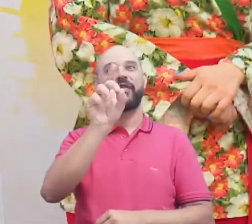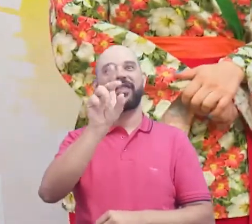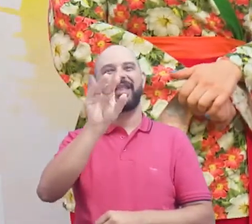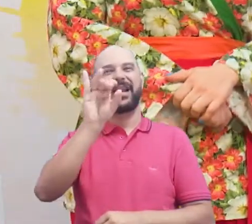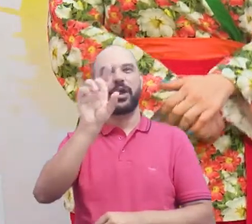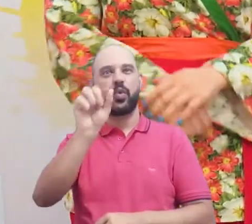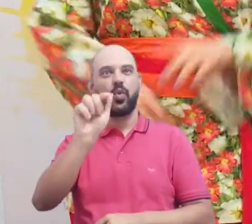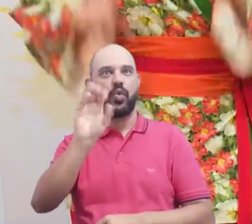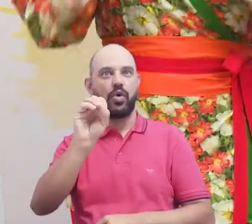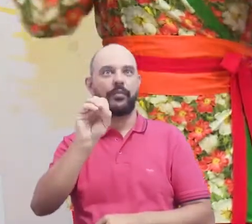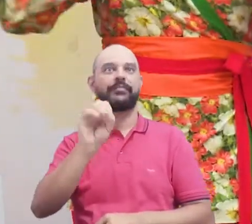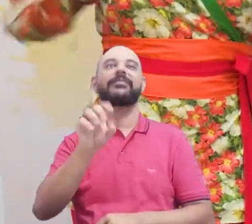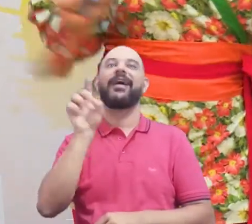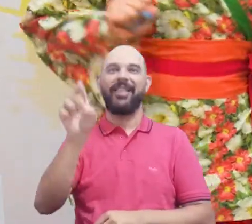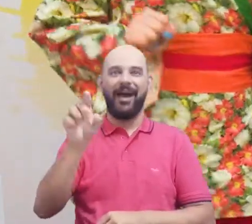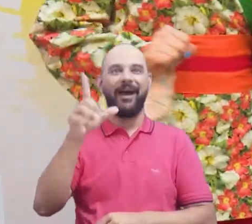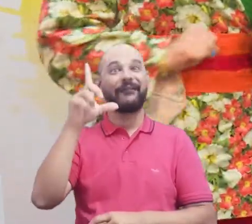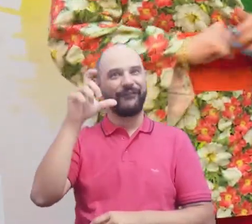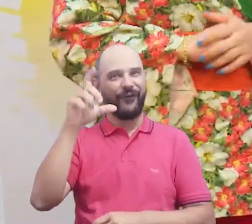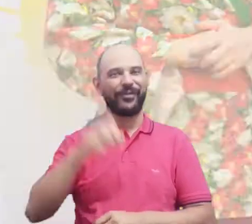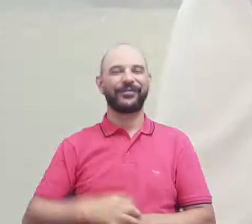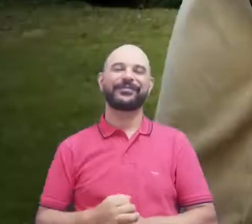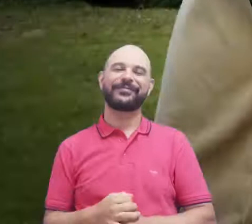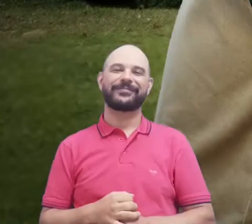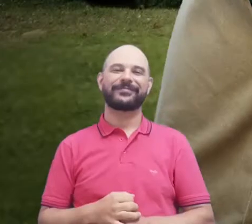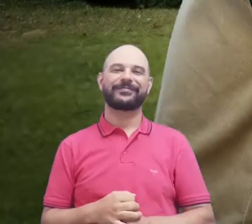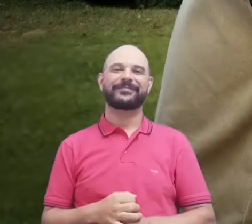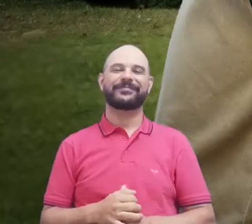Lagoa Rodrigo de Freitas. Estivemos lá também.